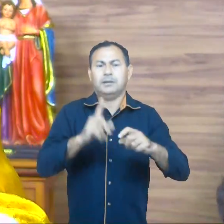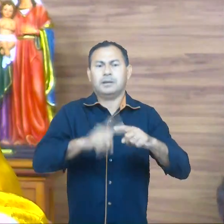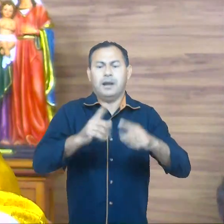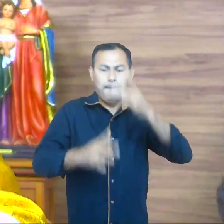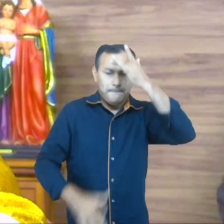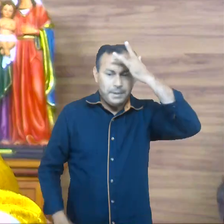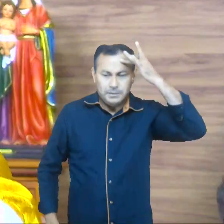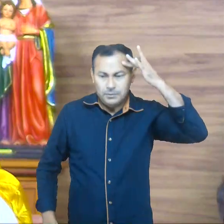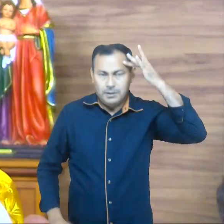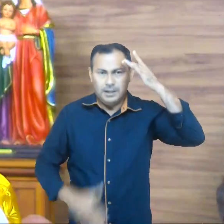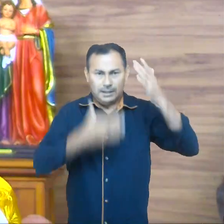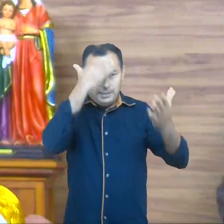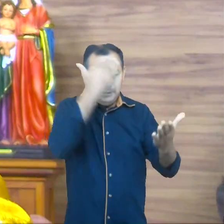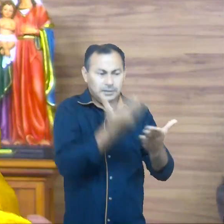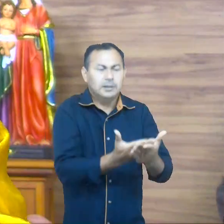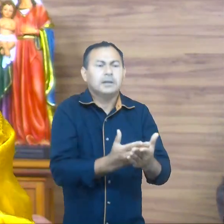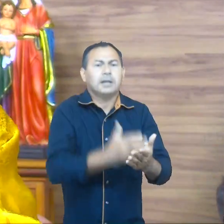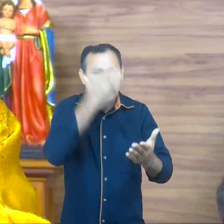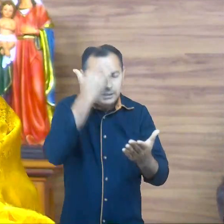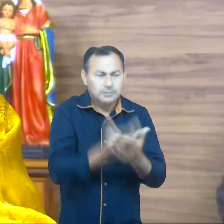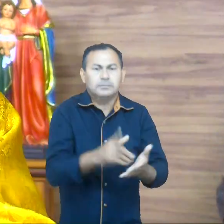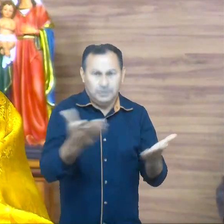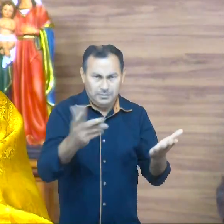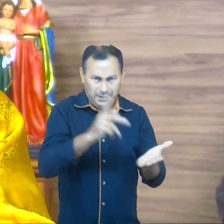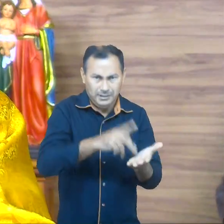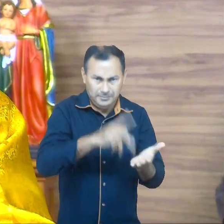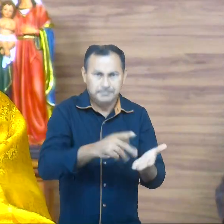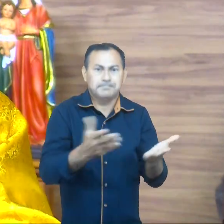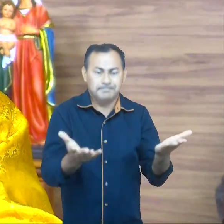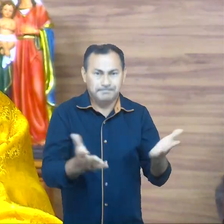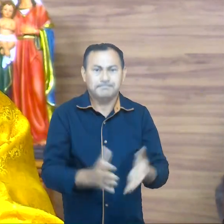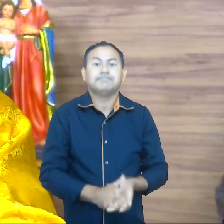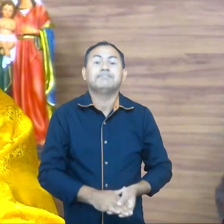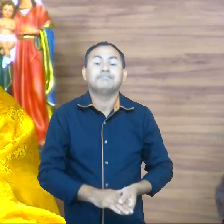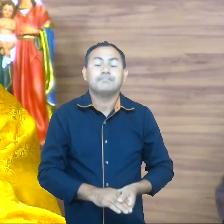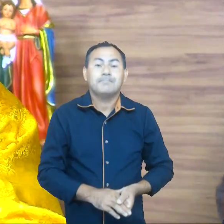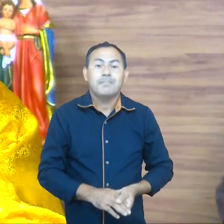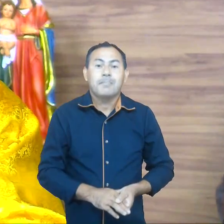pessoas criticam. Quem não acredita, critica, é ou não é?